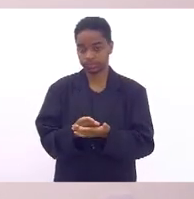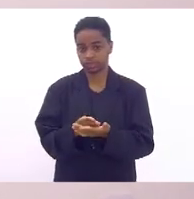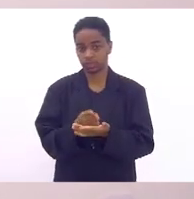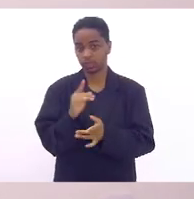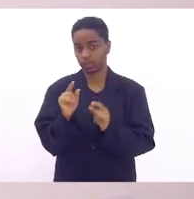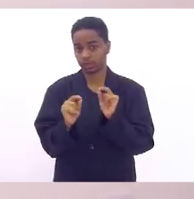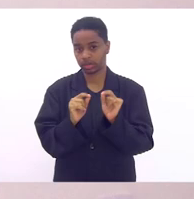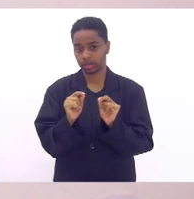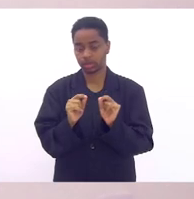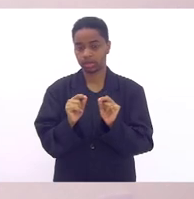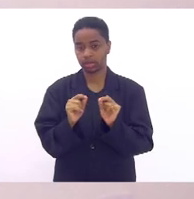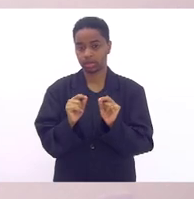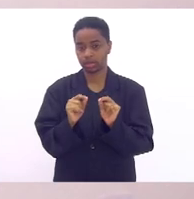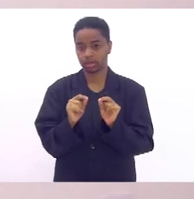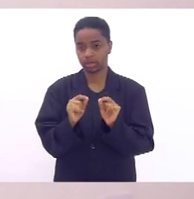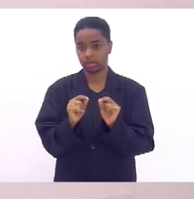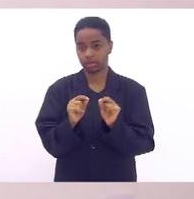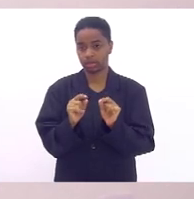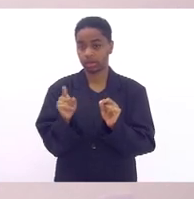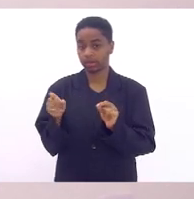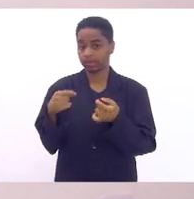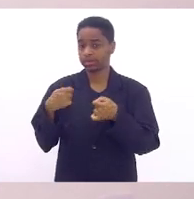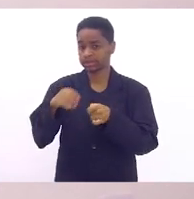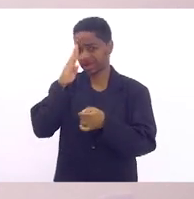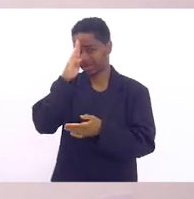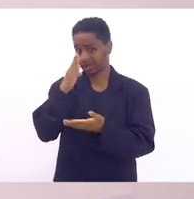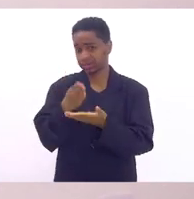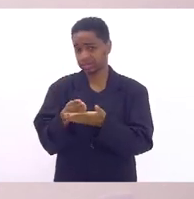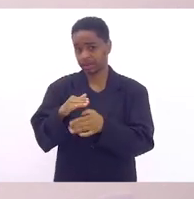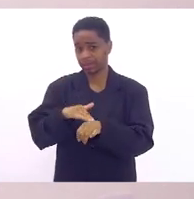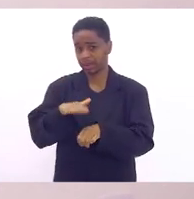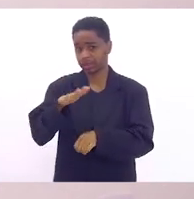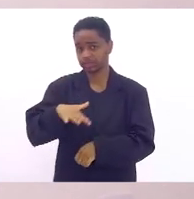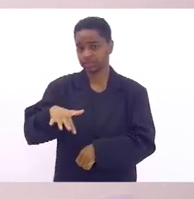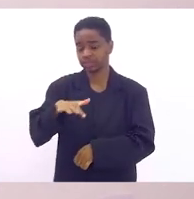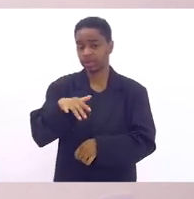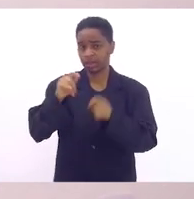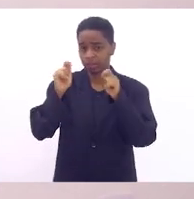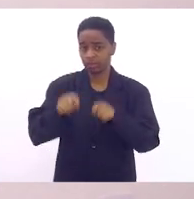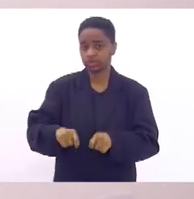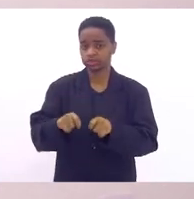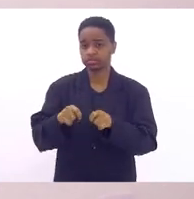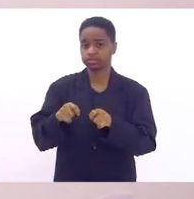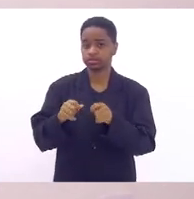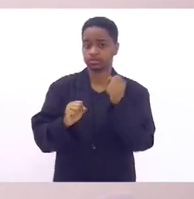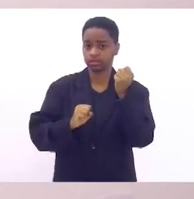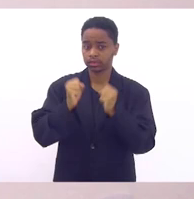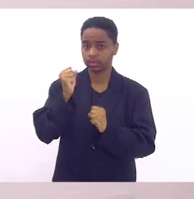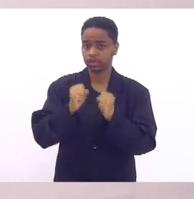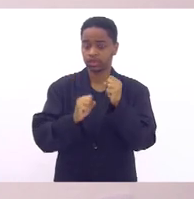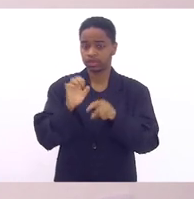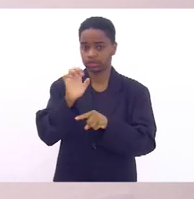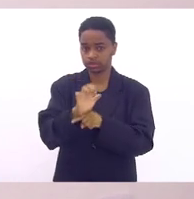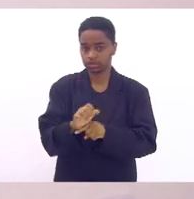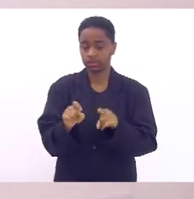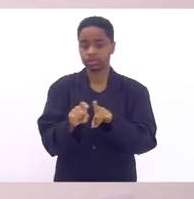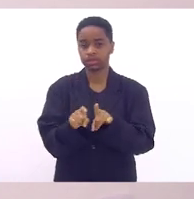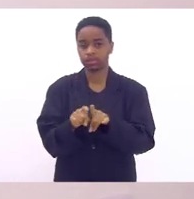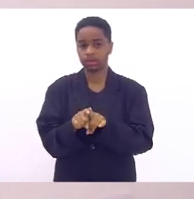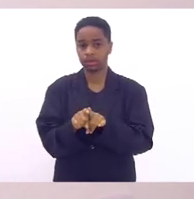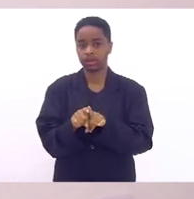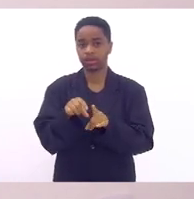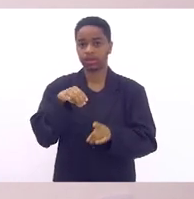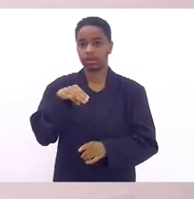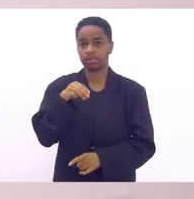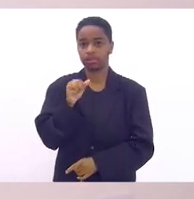o que o nosso jos precisa acreditar um pouco mais na possibilidade Industrial do Estado eh foi citado aqui pelo Dr